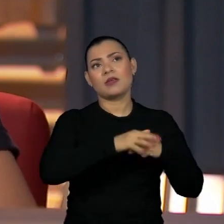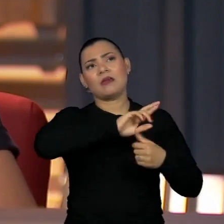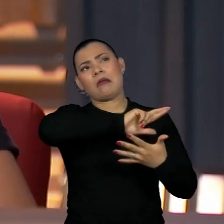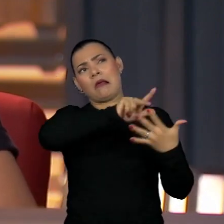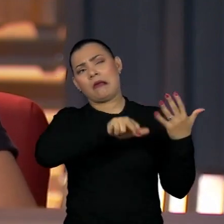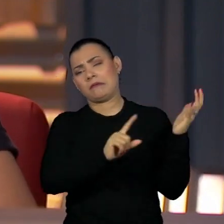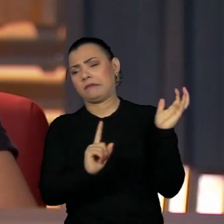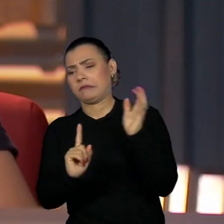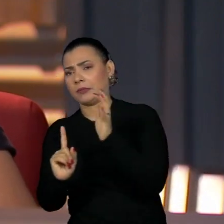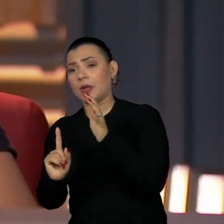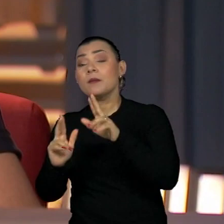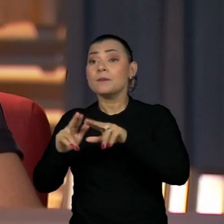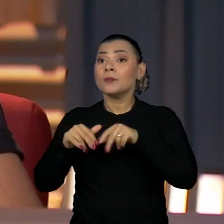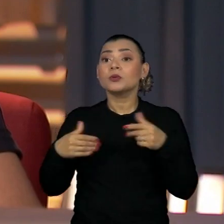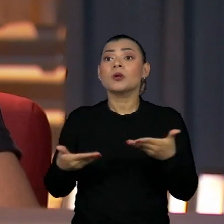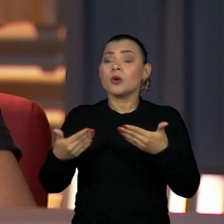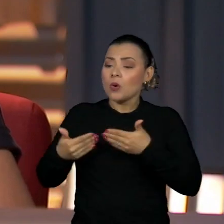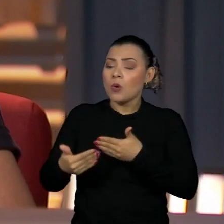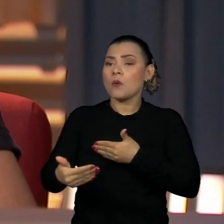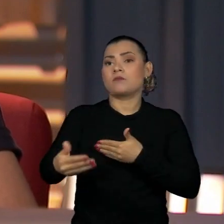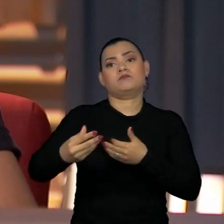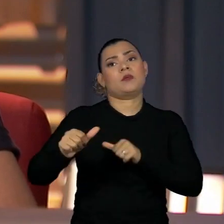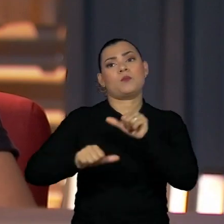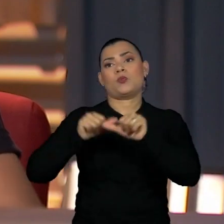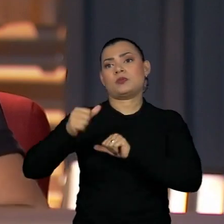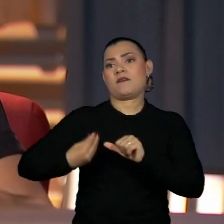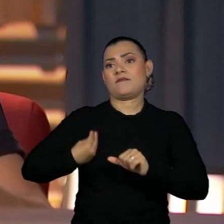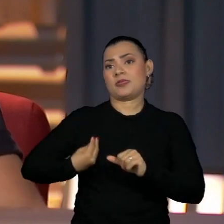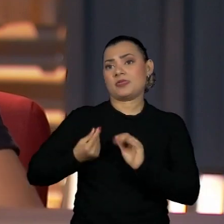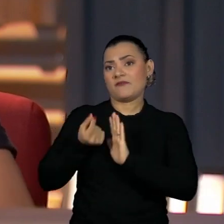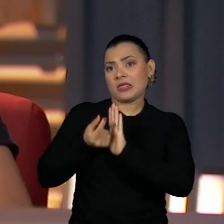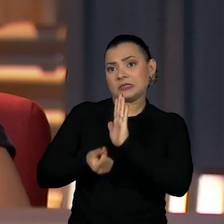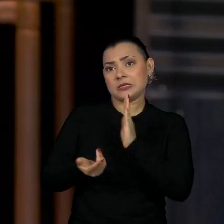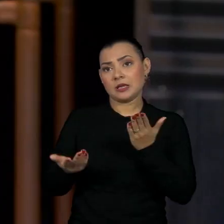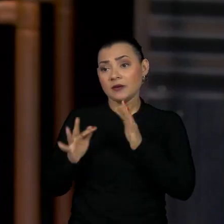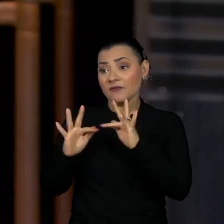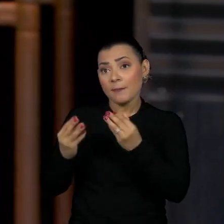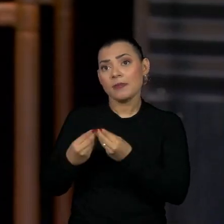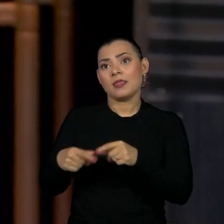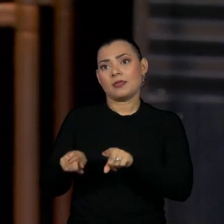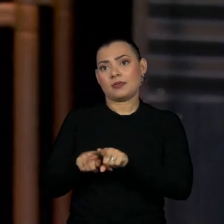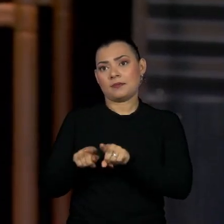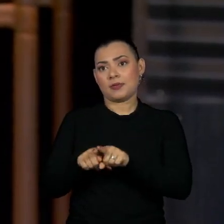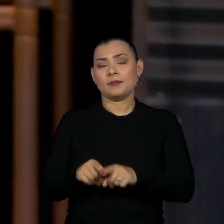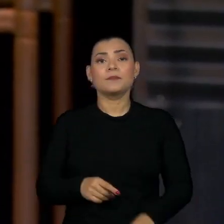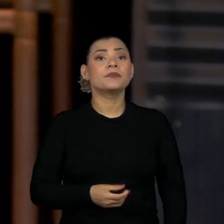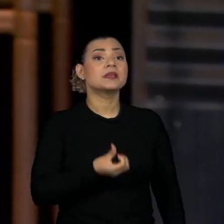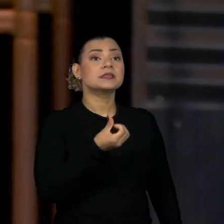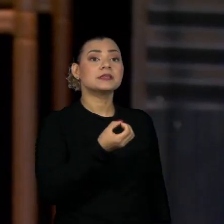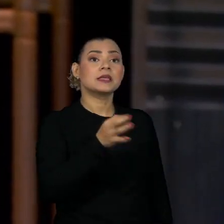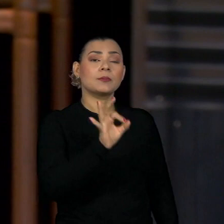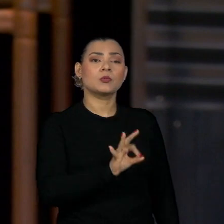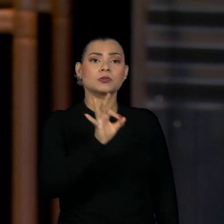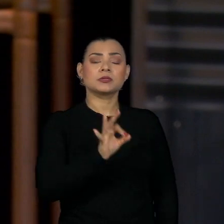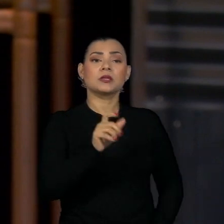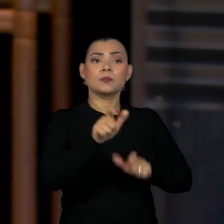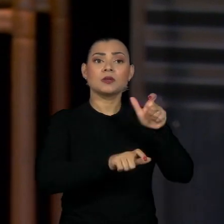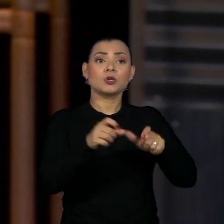situação, mas para começar a mudar a própria realidade financeira, não só dela, mas da família. 60% dos novos